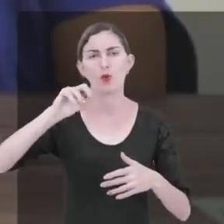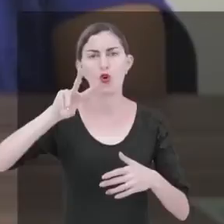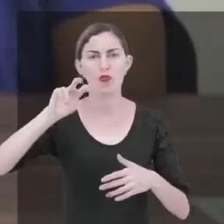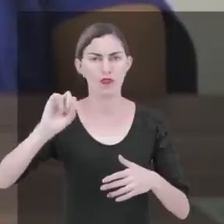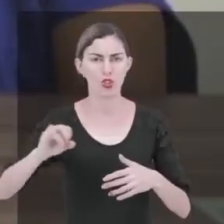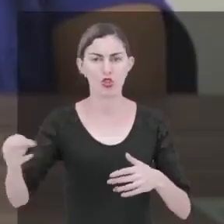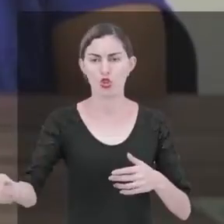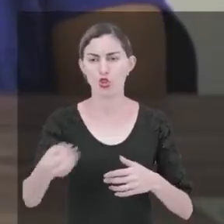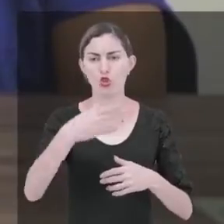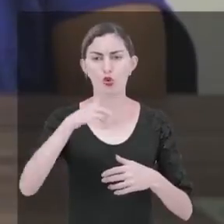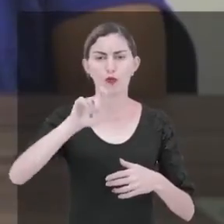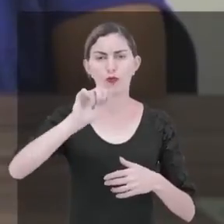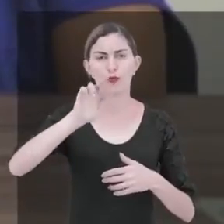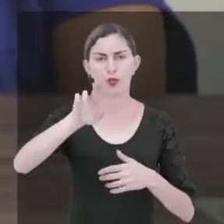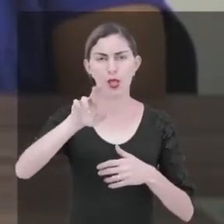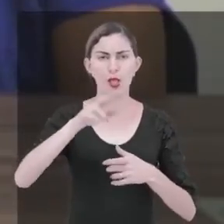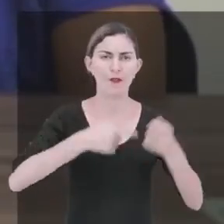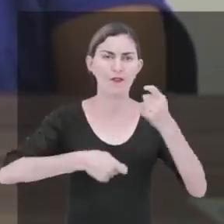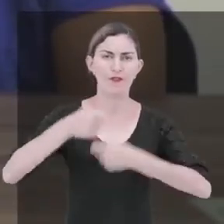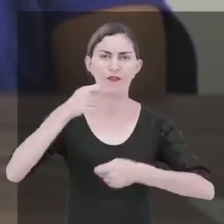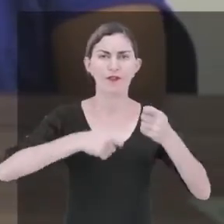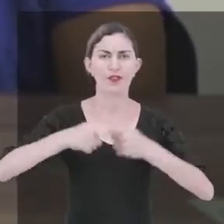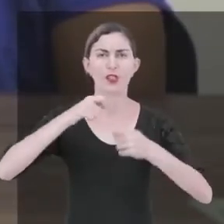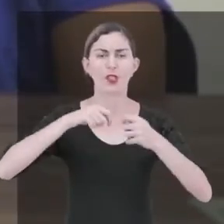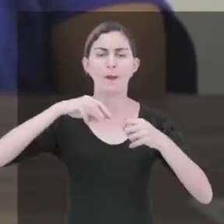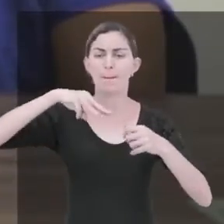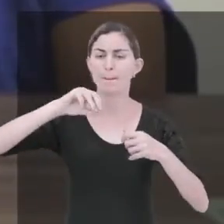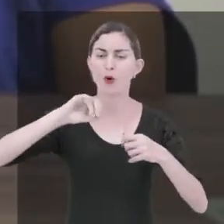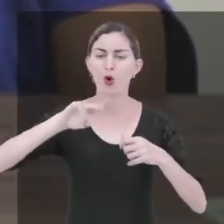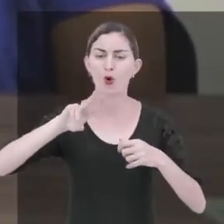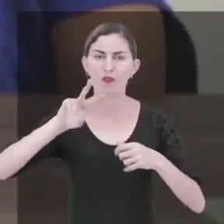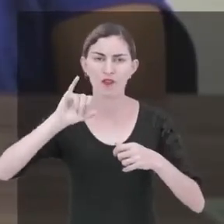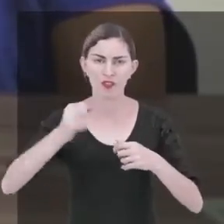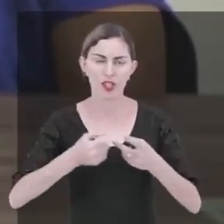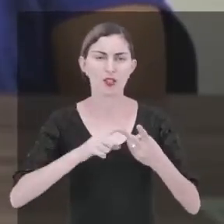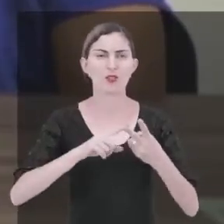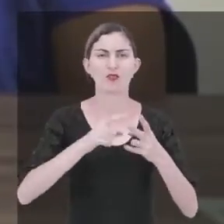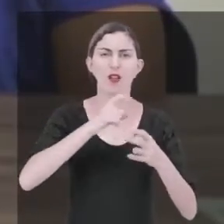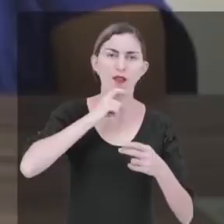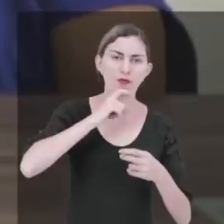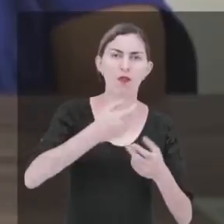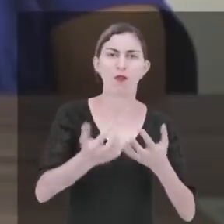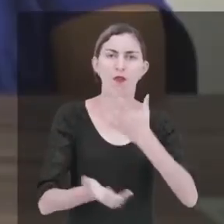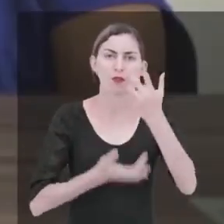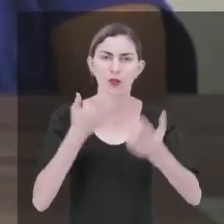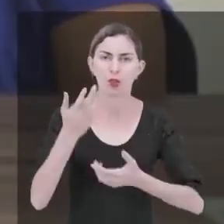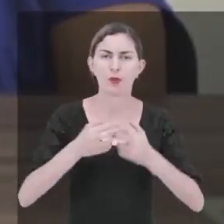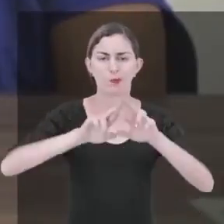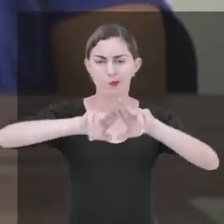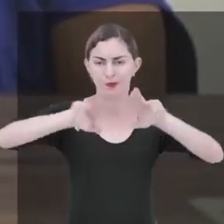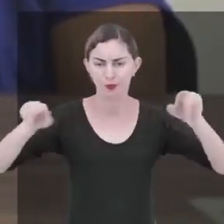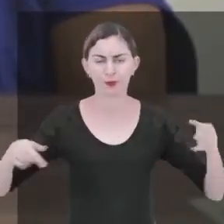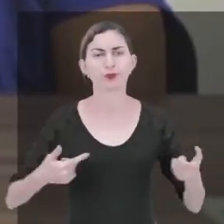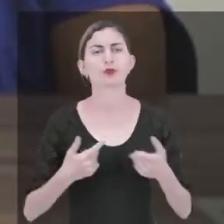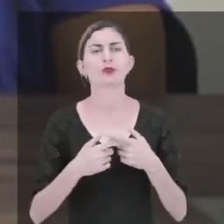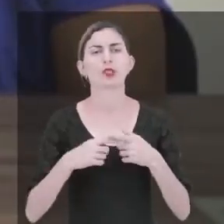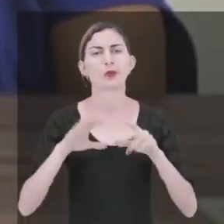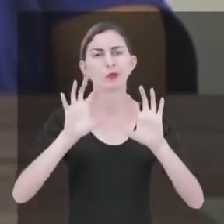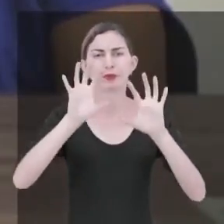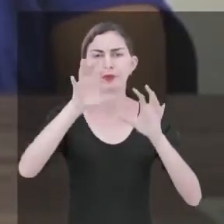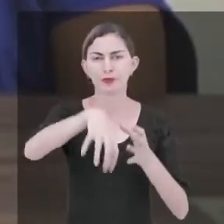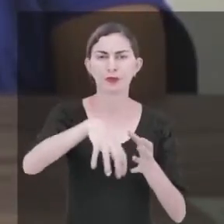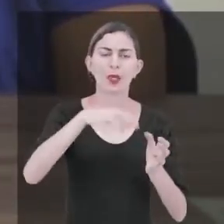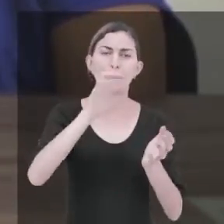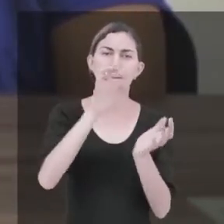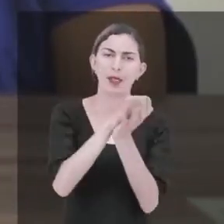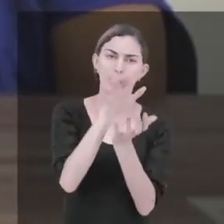Lar. Nós somos do ramo varejista de móveis e eletrodomésticos e estamos situados